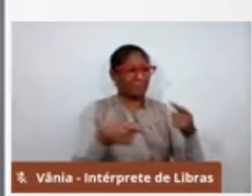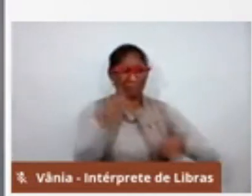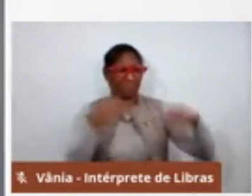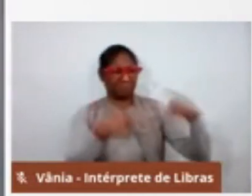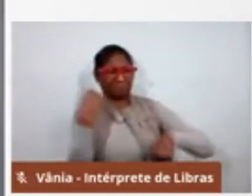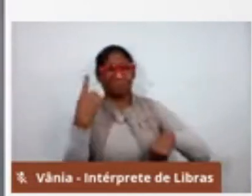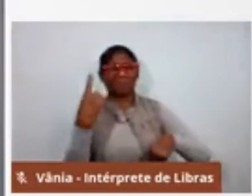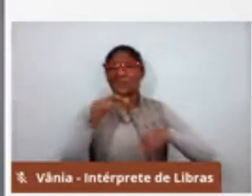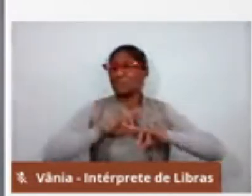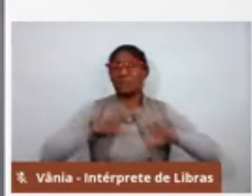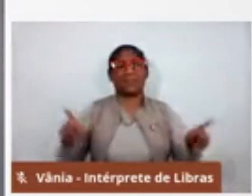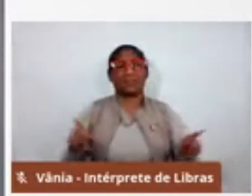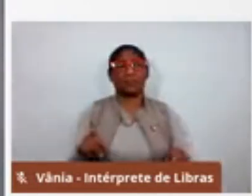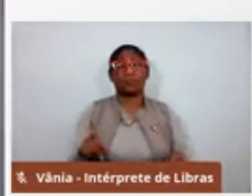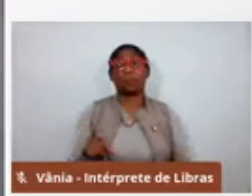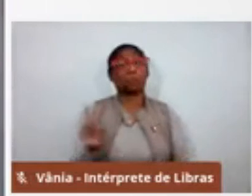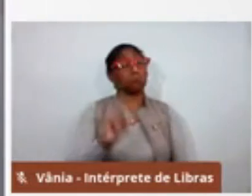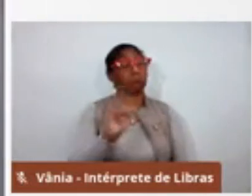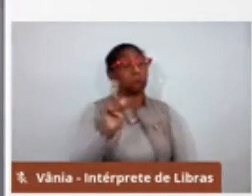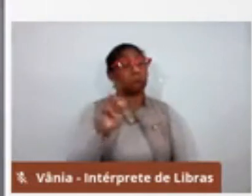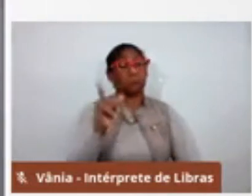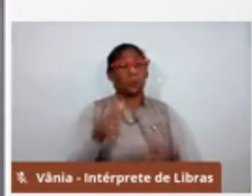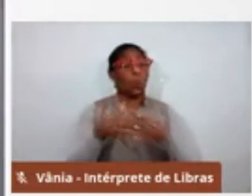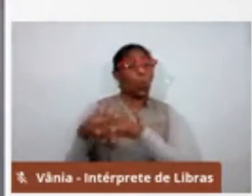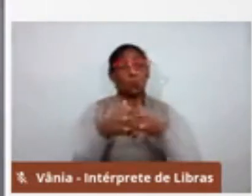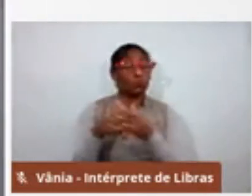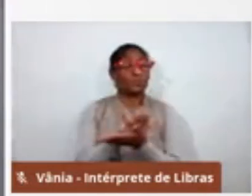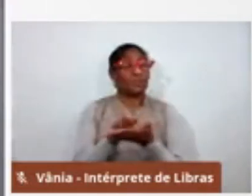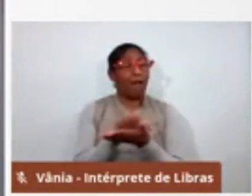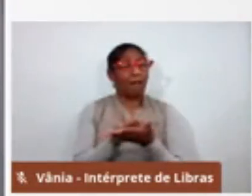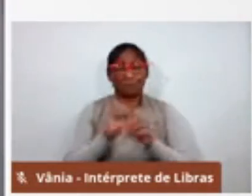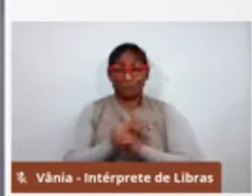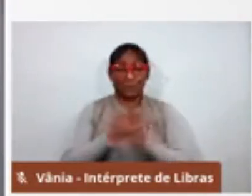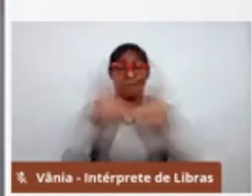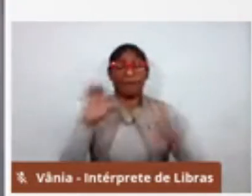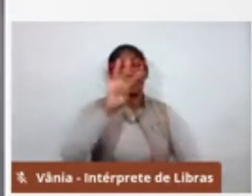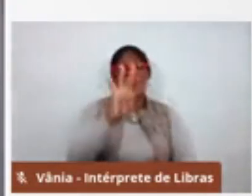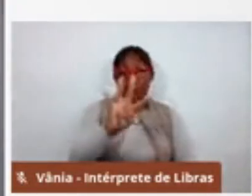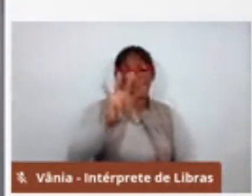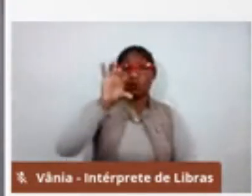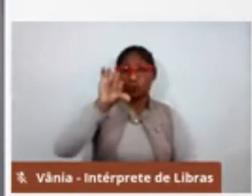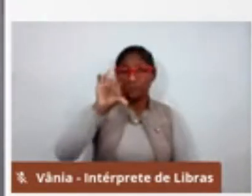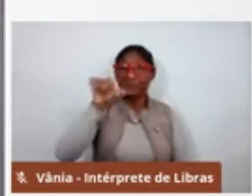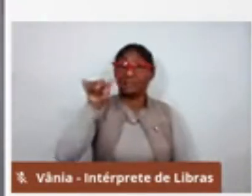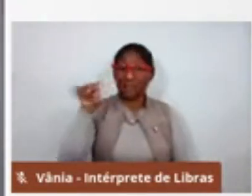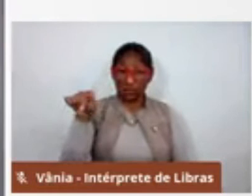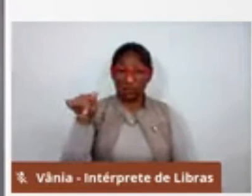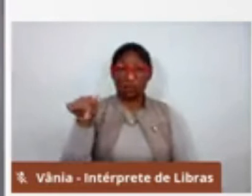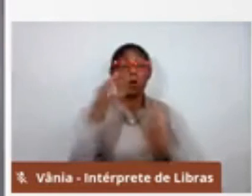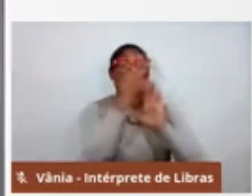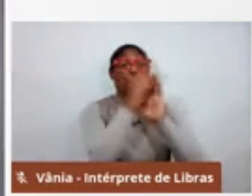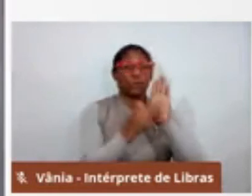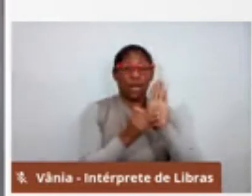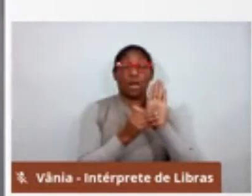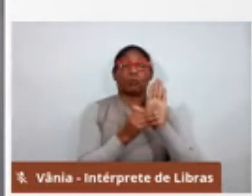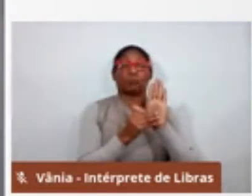população. Não entendo que elas confundem, né? Um modelo que deve se aplicar em 497 municípios, né, em